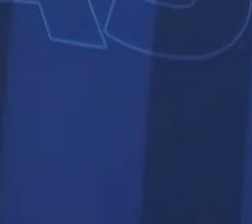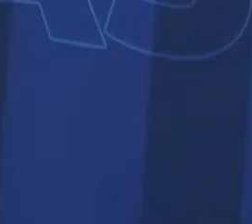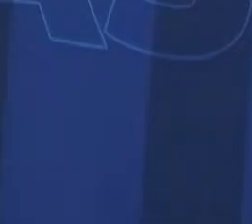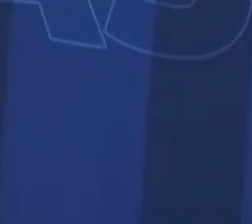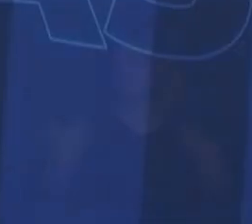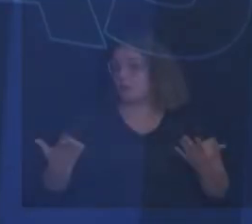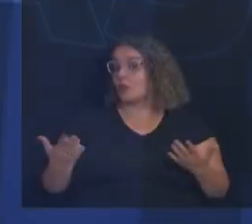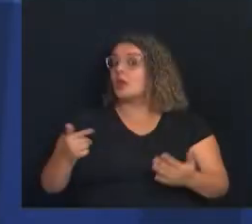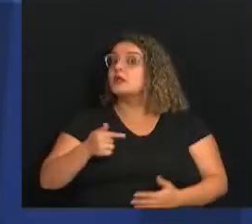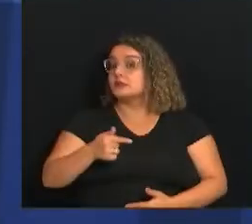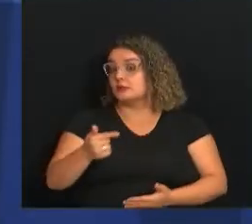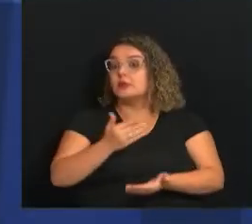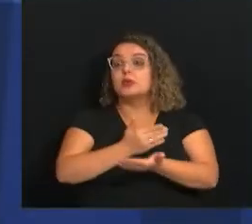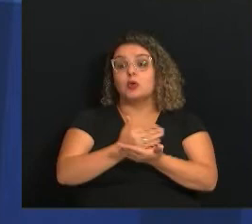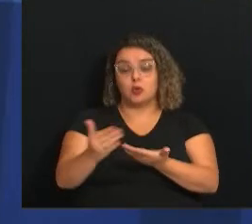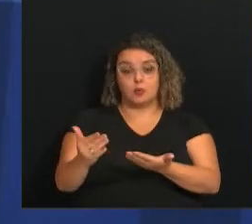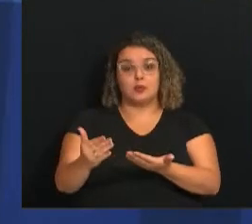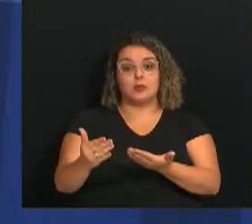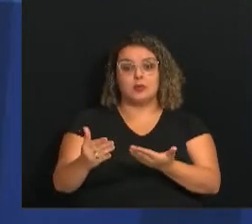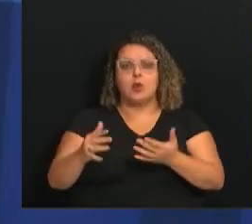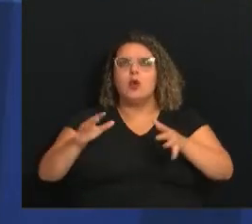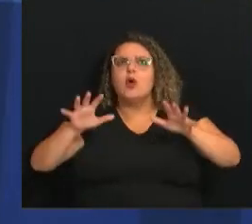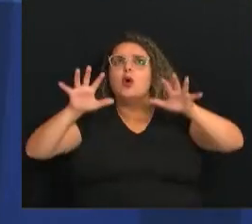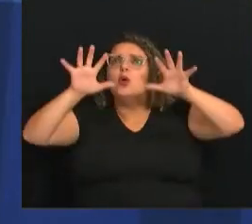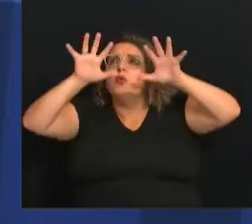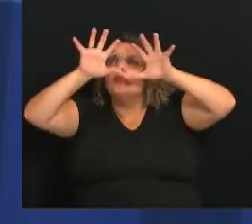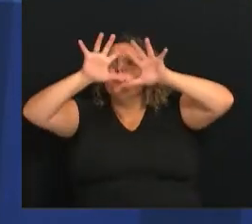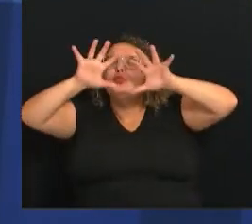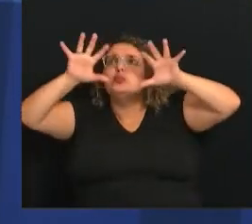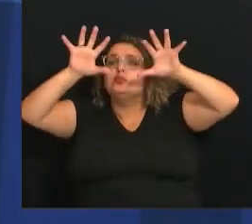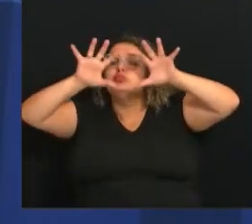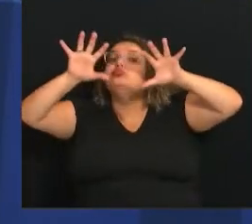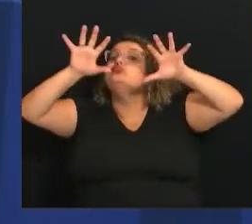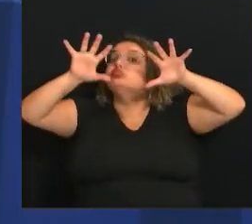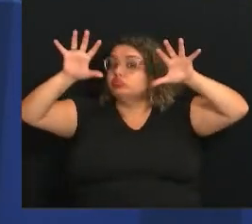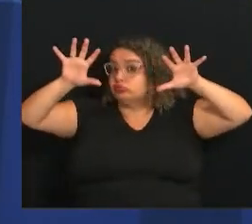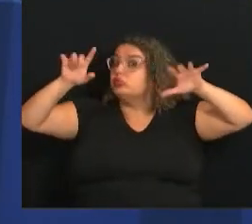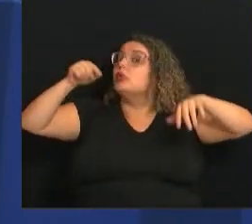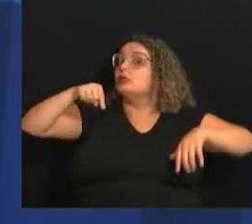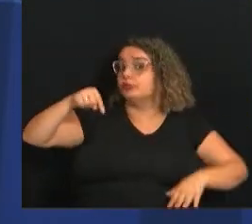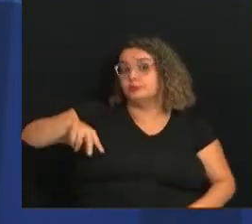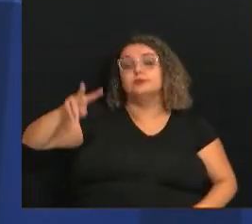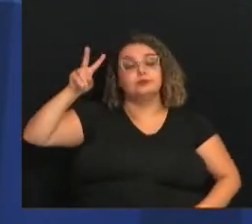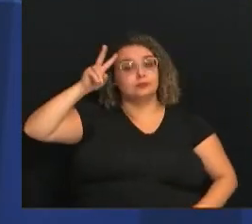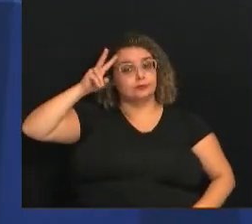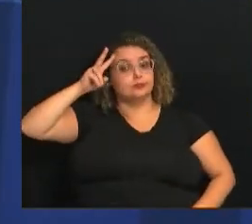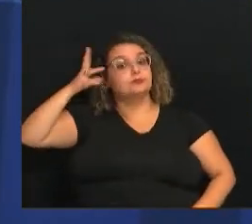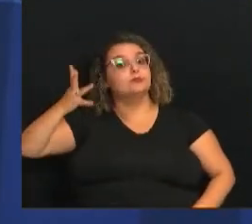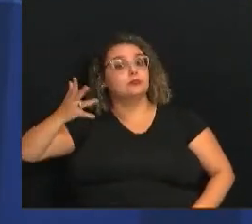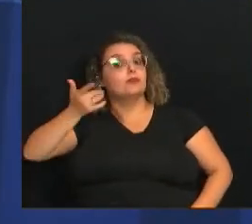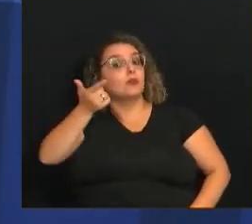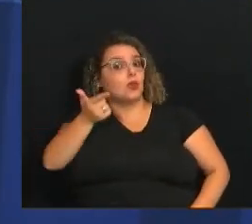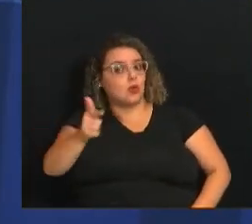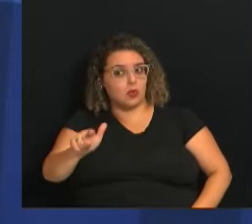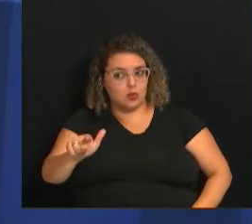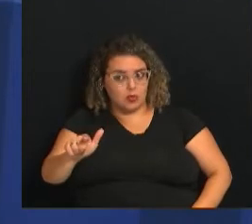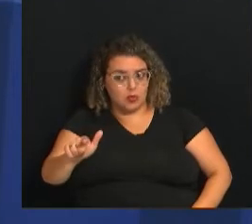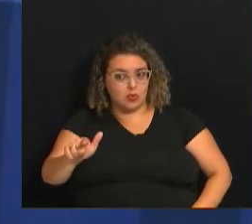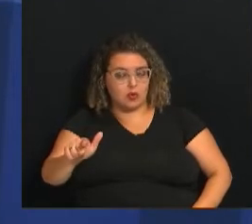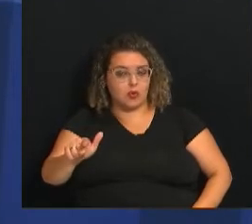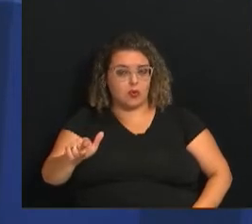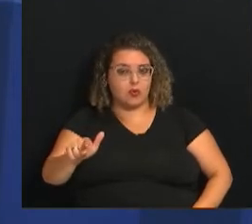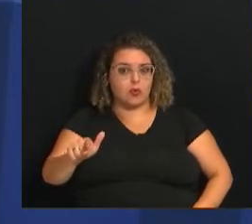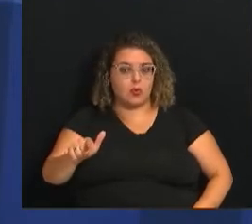Semana começando com a nebulosidade em alta, viu? Nesta segunda-feira, este tempo permanece, né,